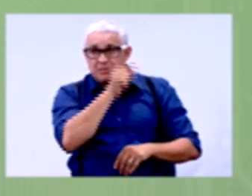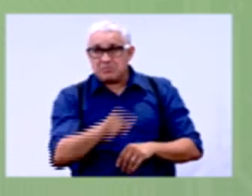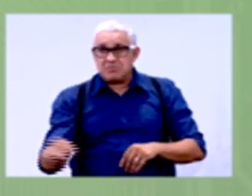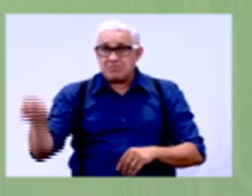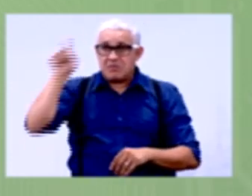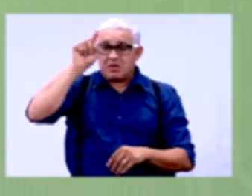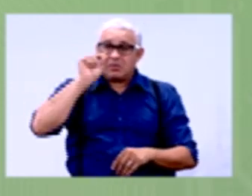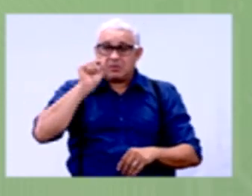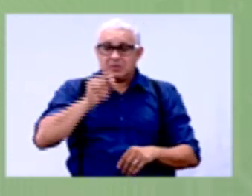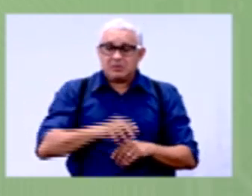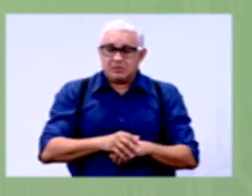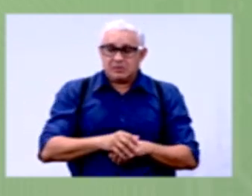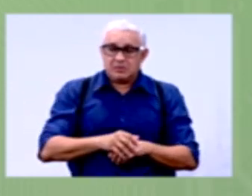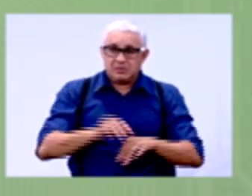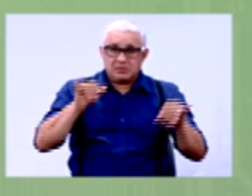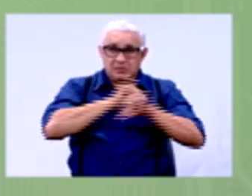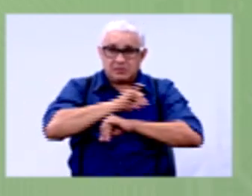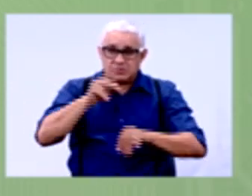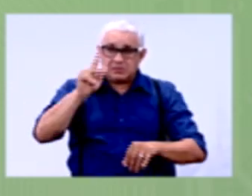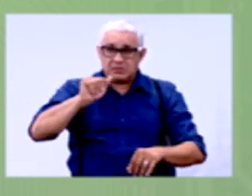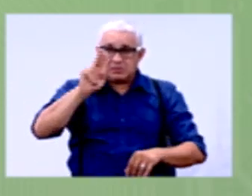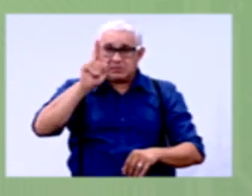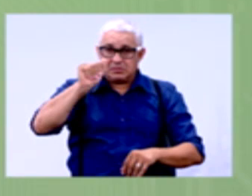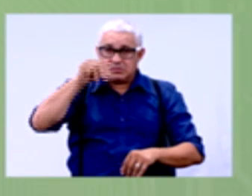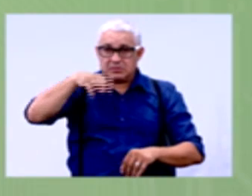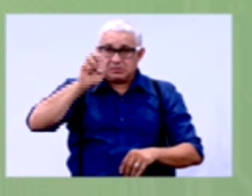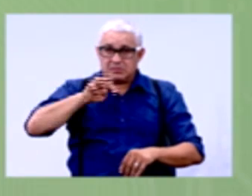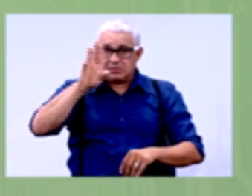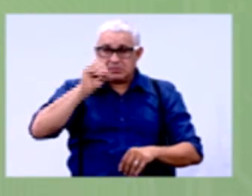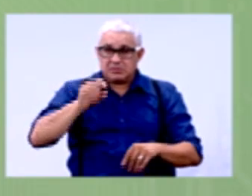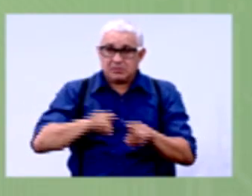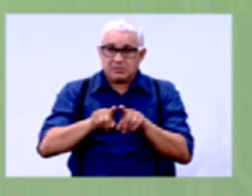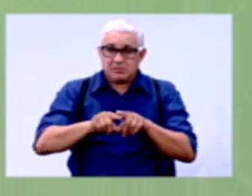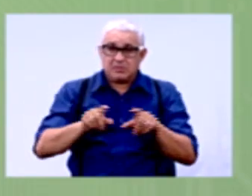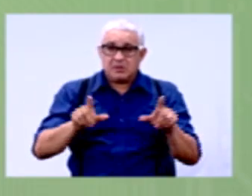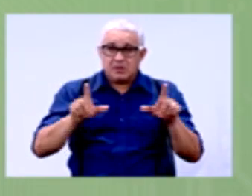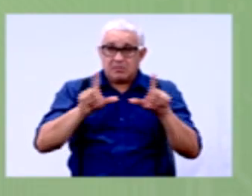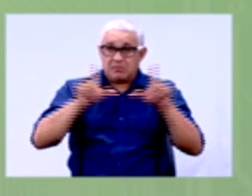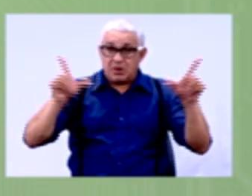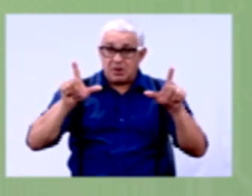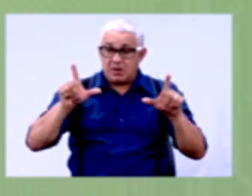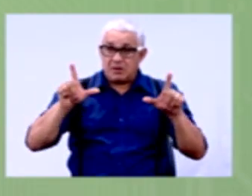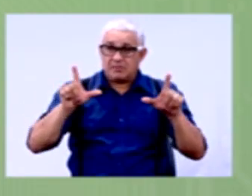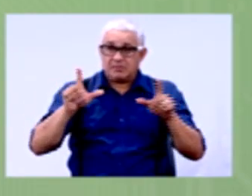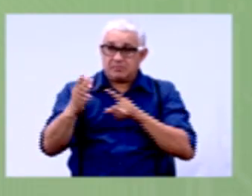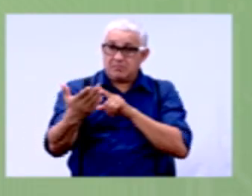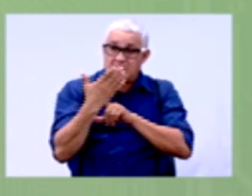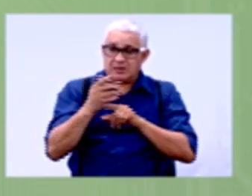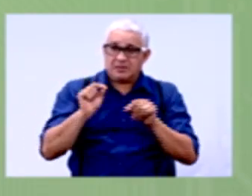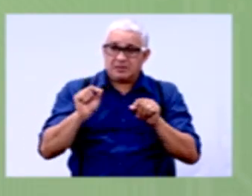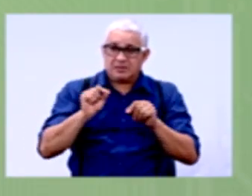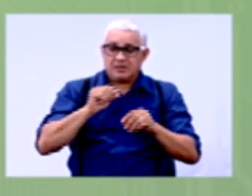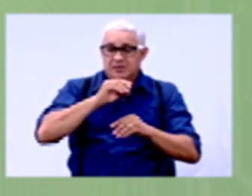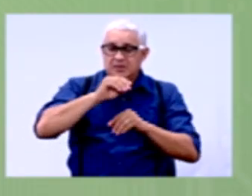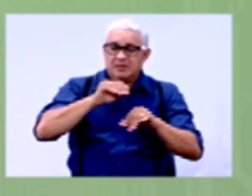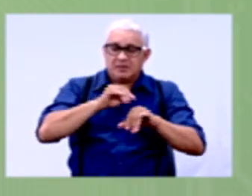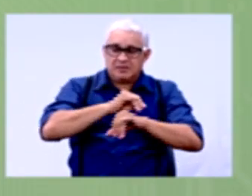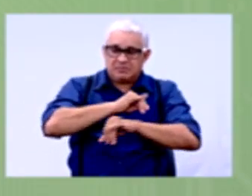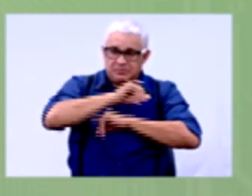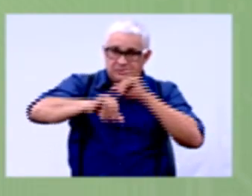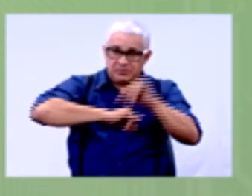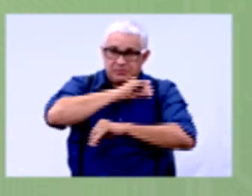vai receber a informação como parâmetro através de um alerta e vamos exibir a mensagem que foi processada nas